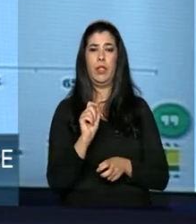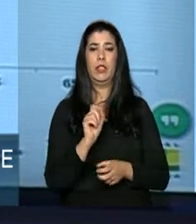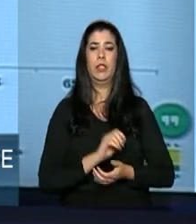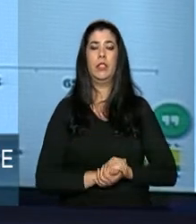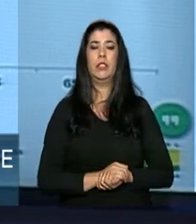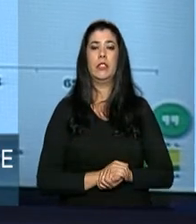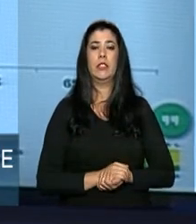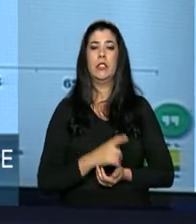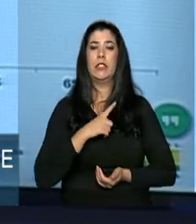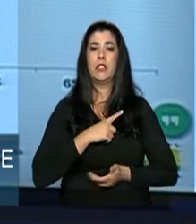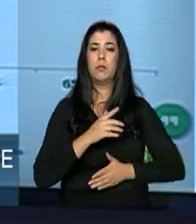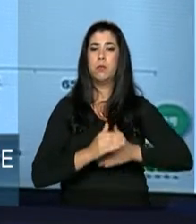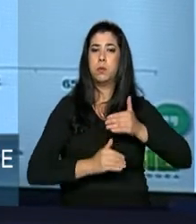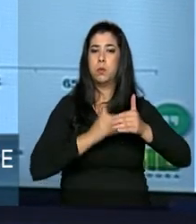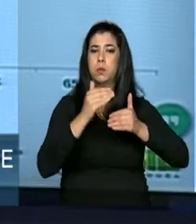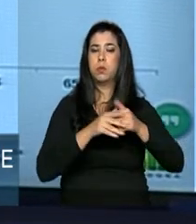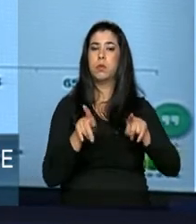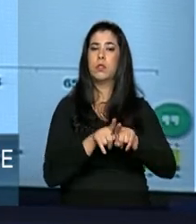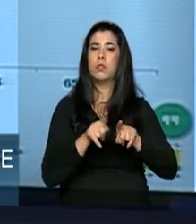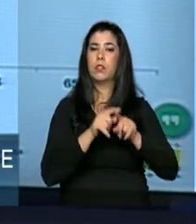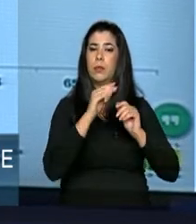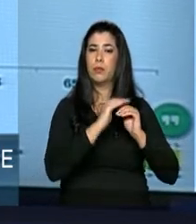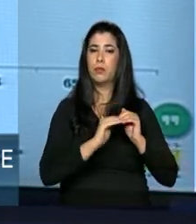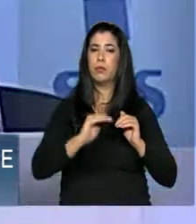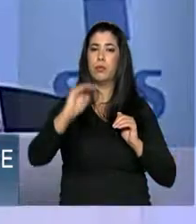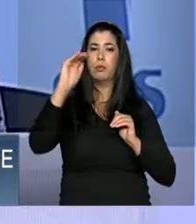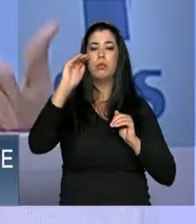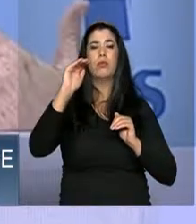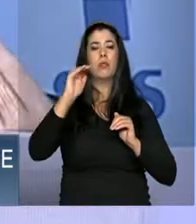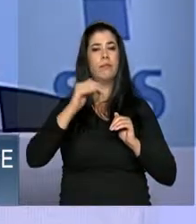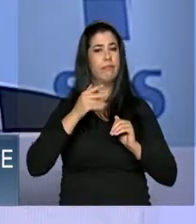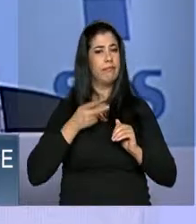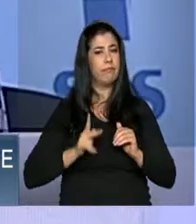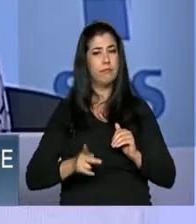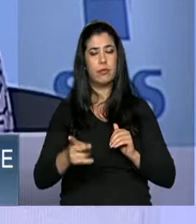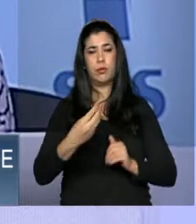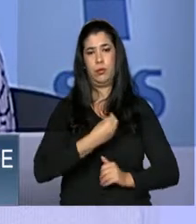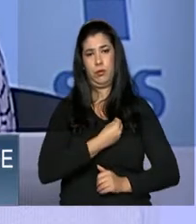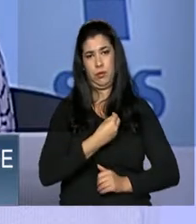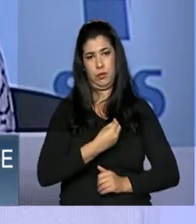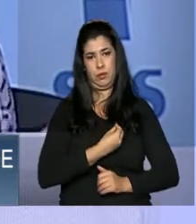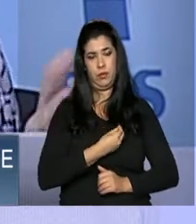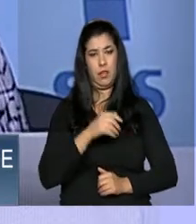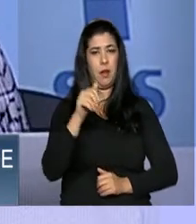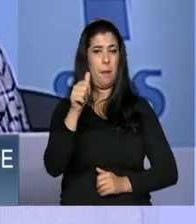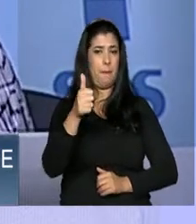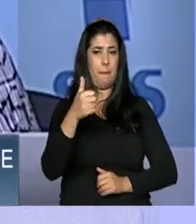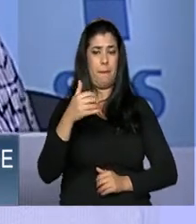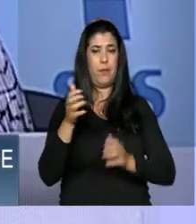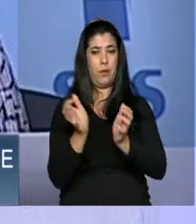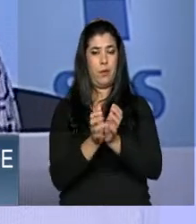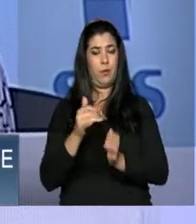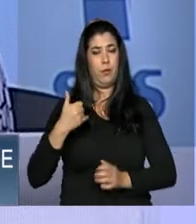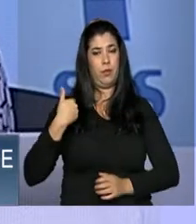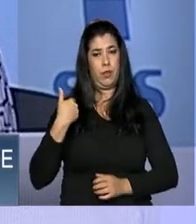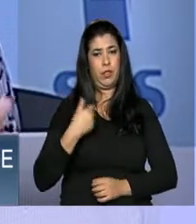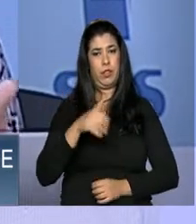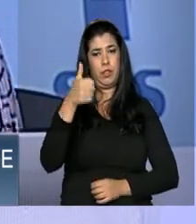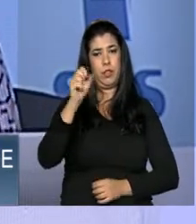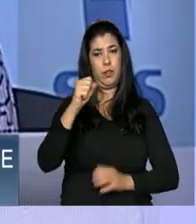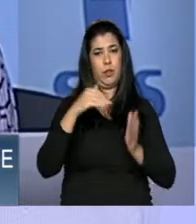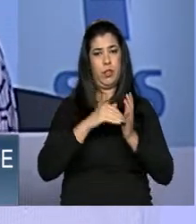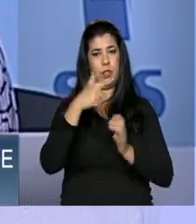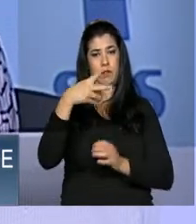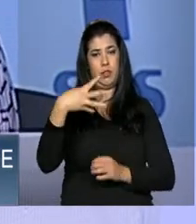essa tendência é de crescimento ao longo da vida. A primeira faixa de idade, 18 a 24